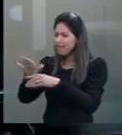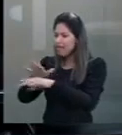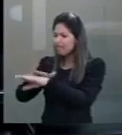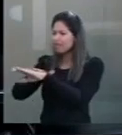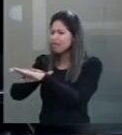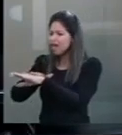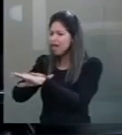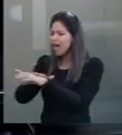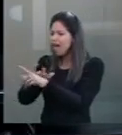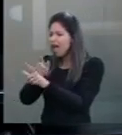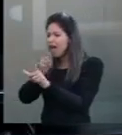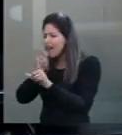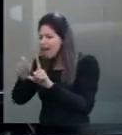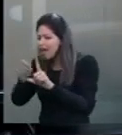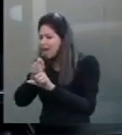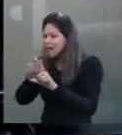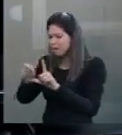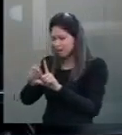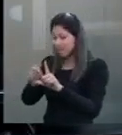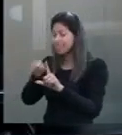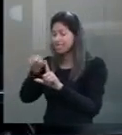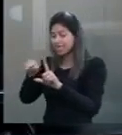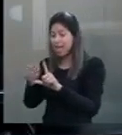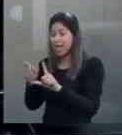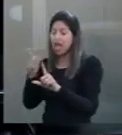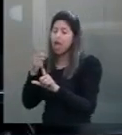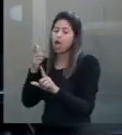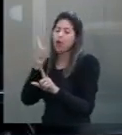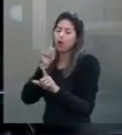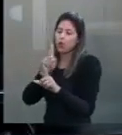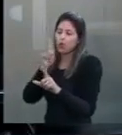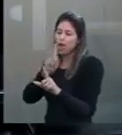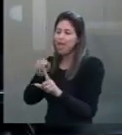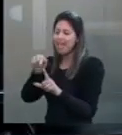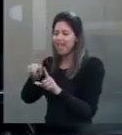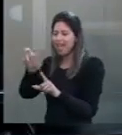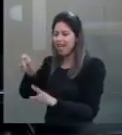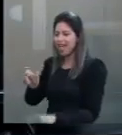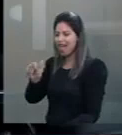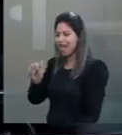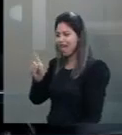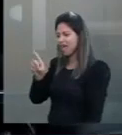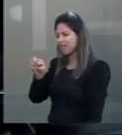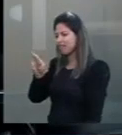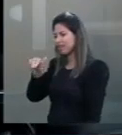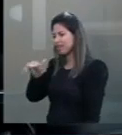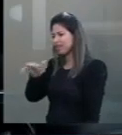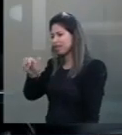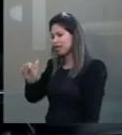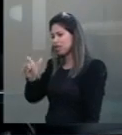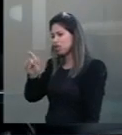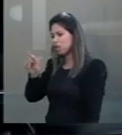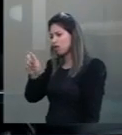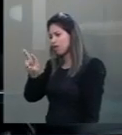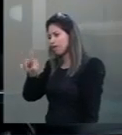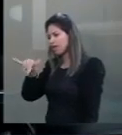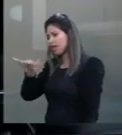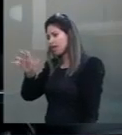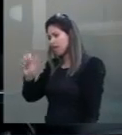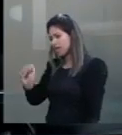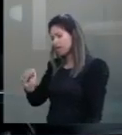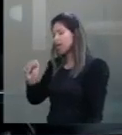era branca, da TV Bahia, muito querida ela, Adriana Louveira. Adriana Louveira